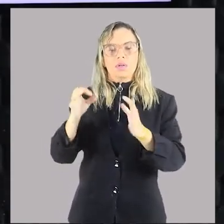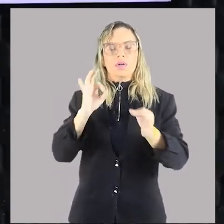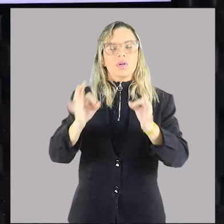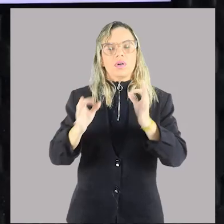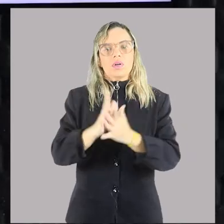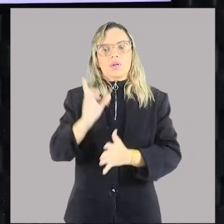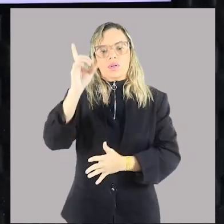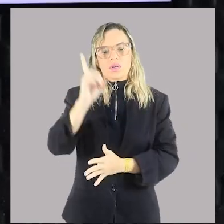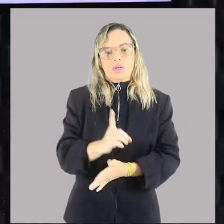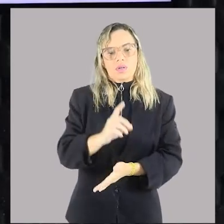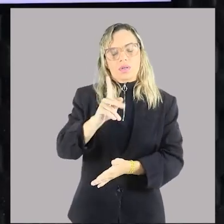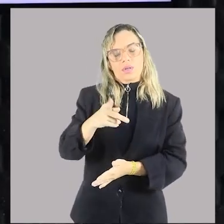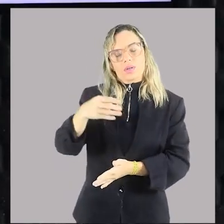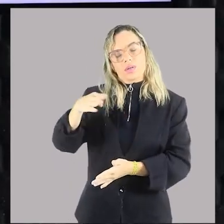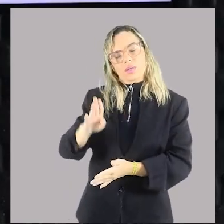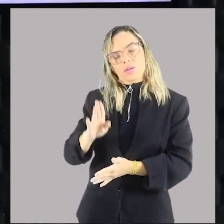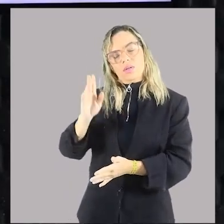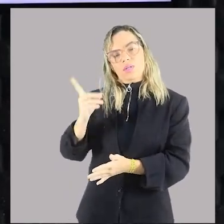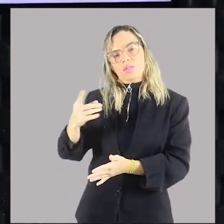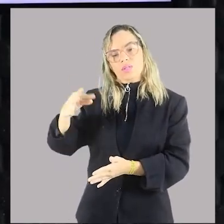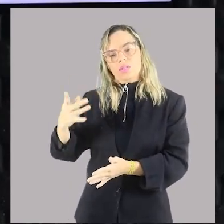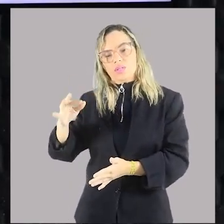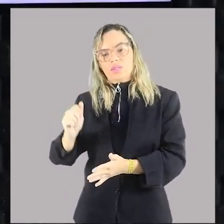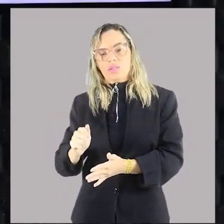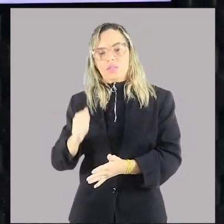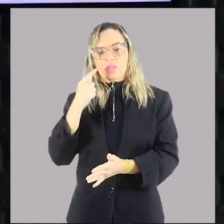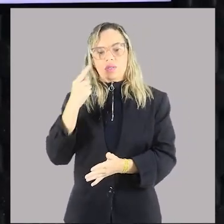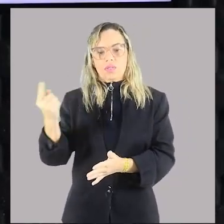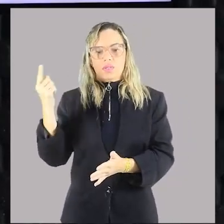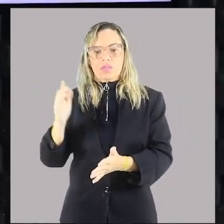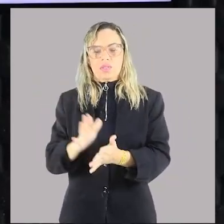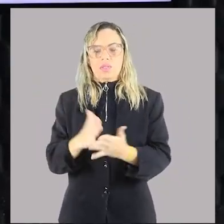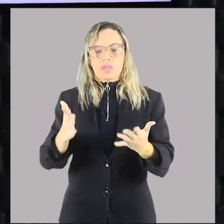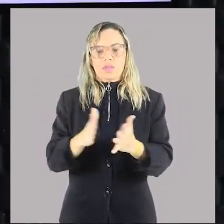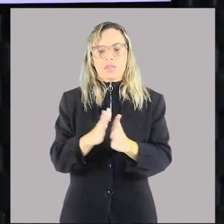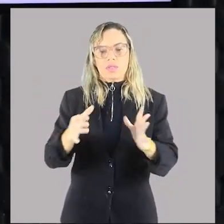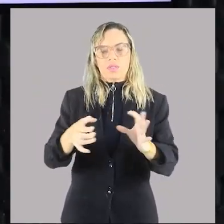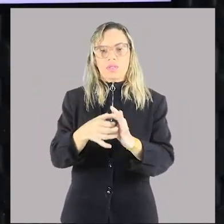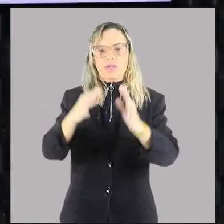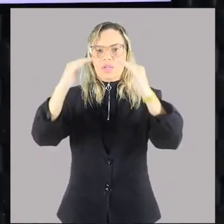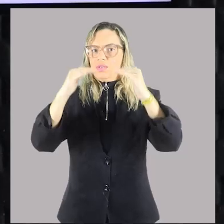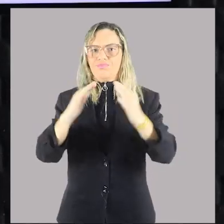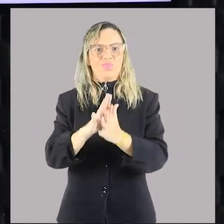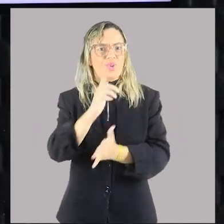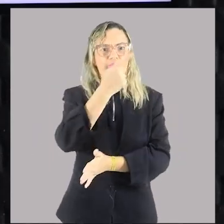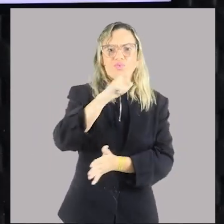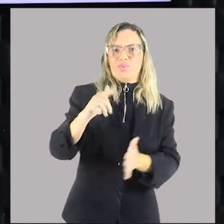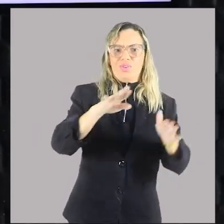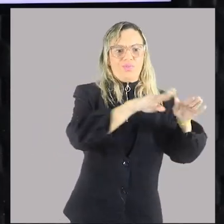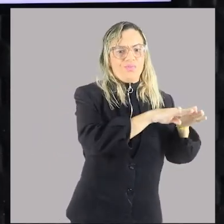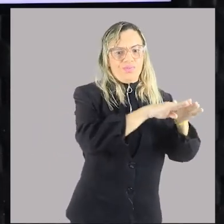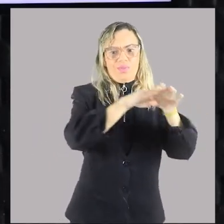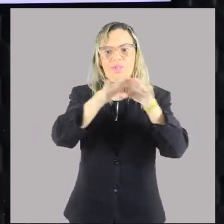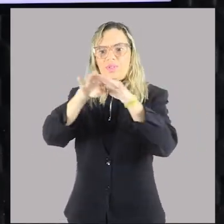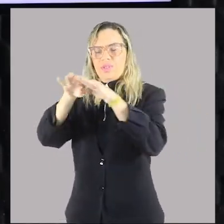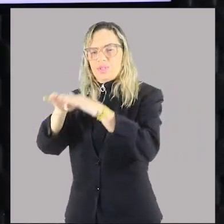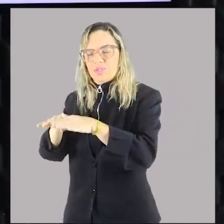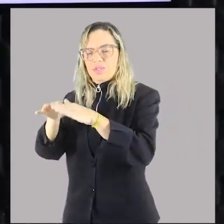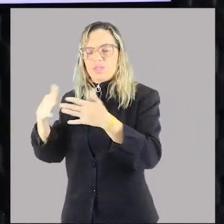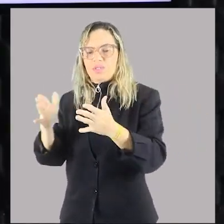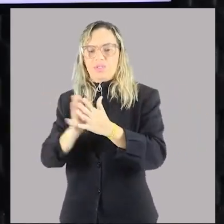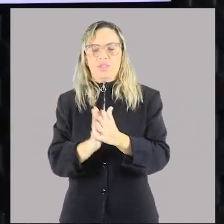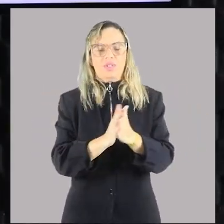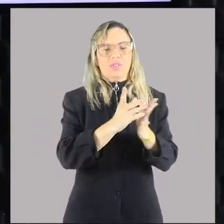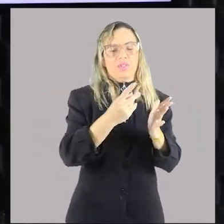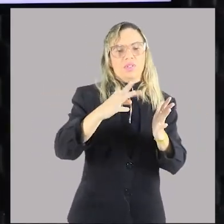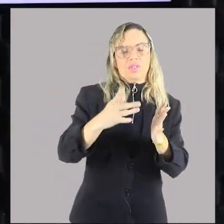parte da administração pública direta, certo? Não, e há vínculo hierárquico, é o contrário, não há vínculo hierárquico entre a administração